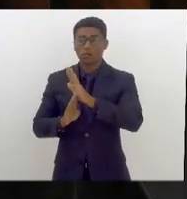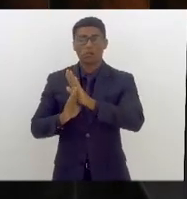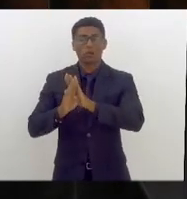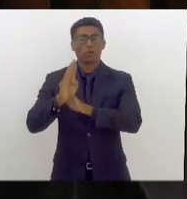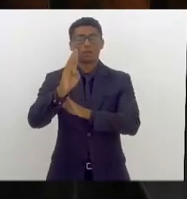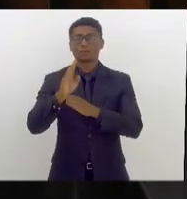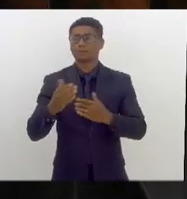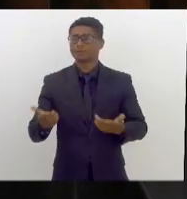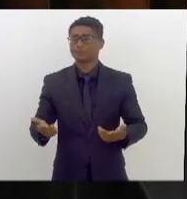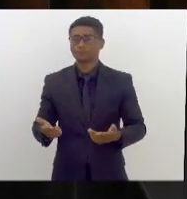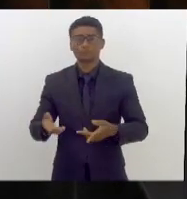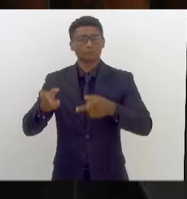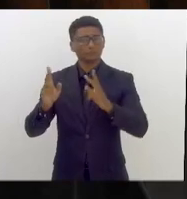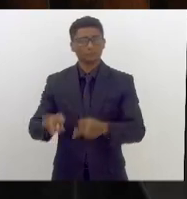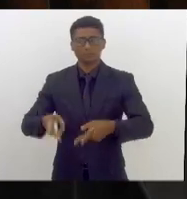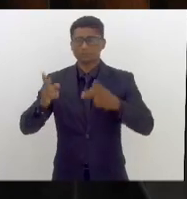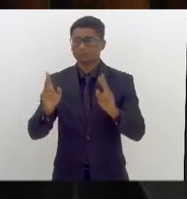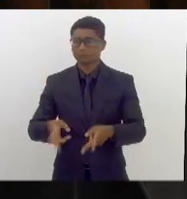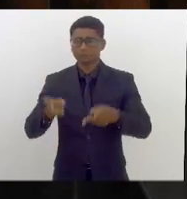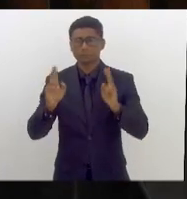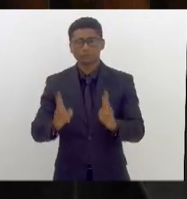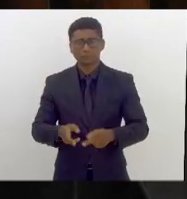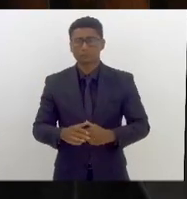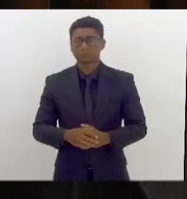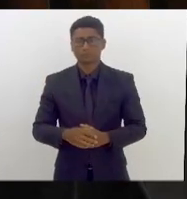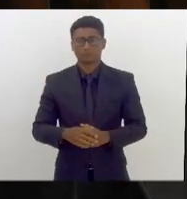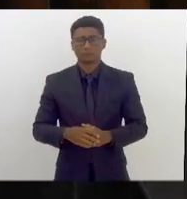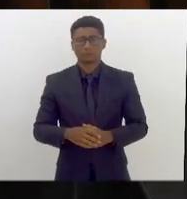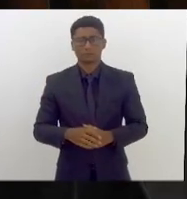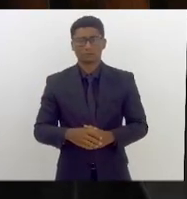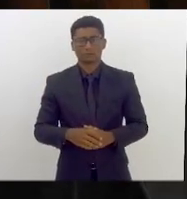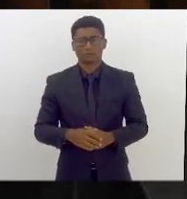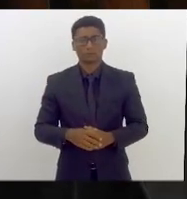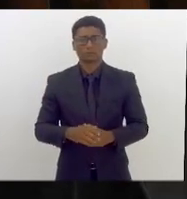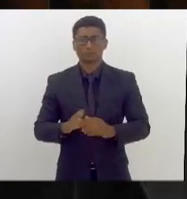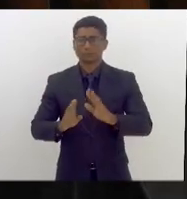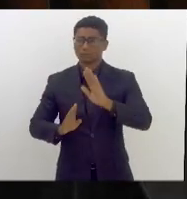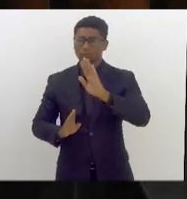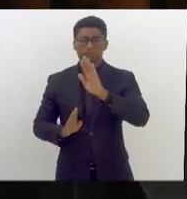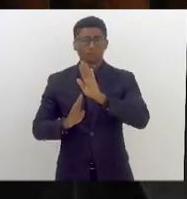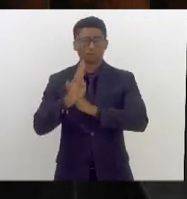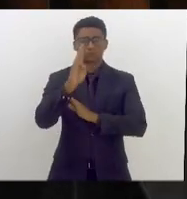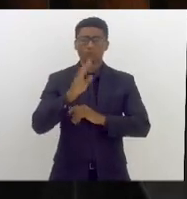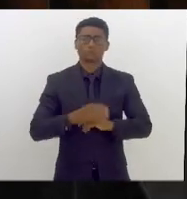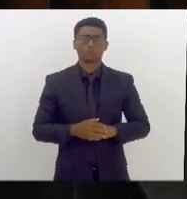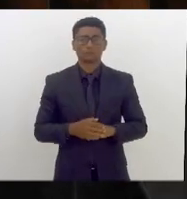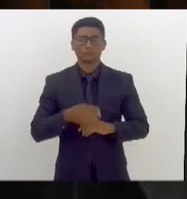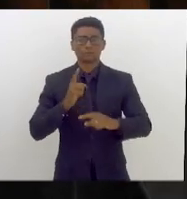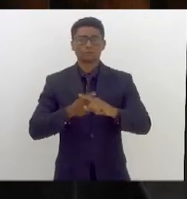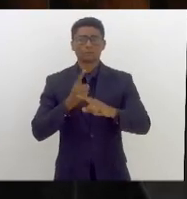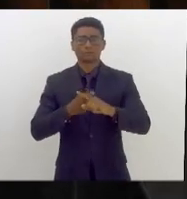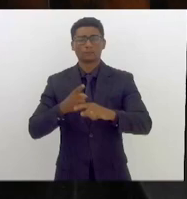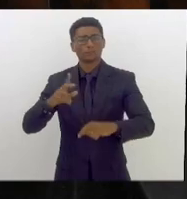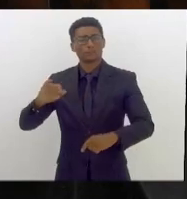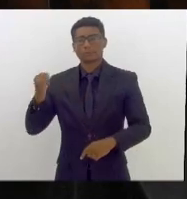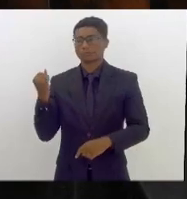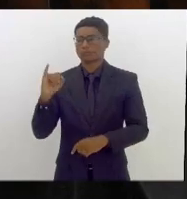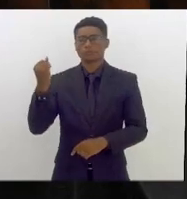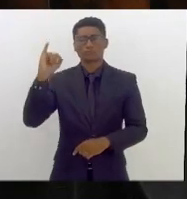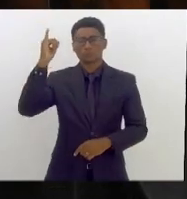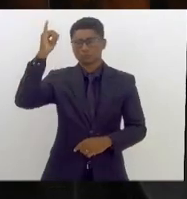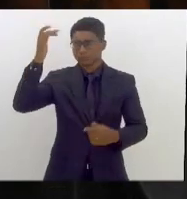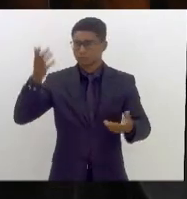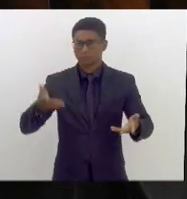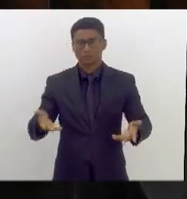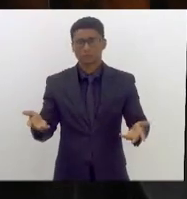corrigida monetariamente e segue sendo aumentada por força da incidência de juros sobre o principal.